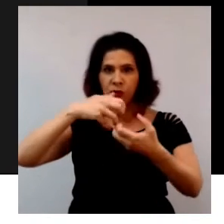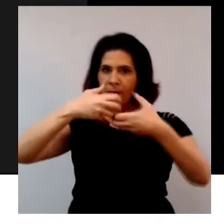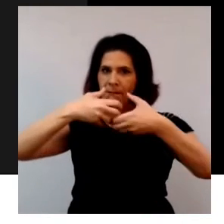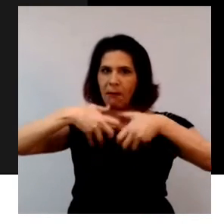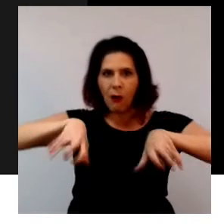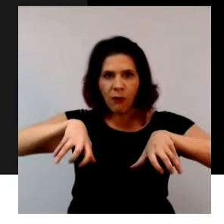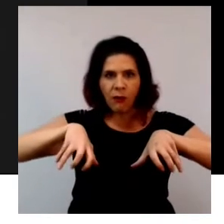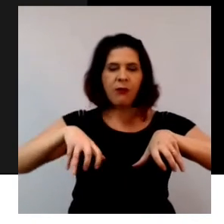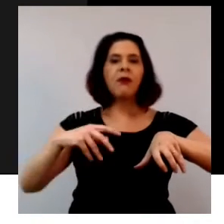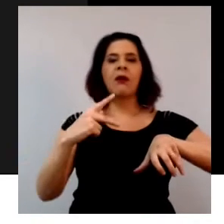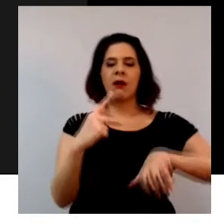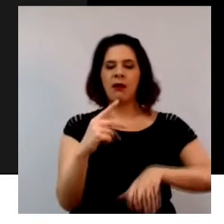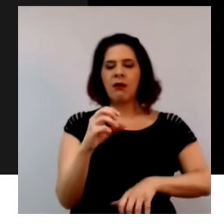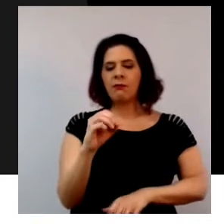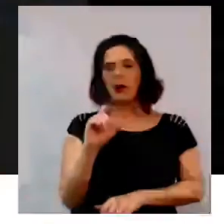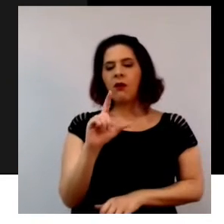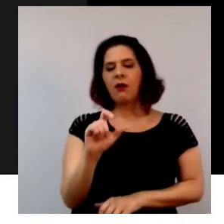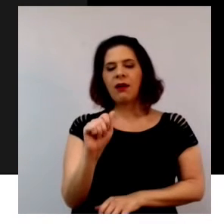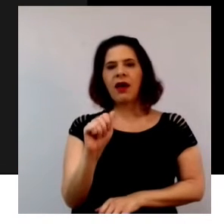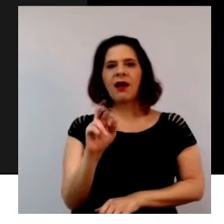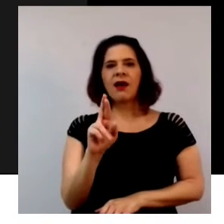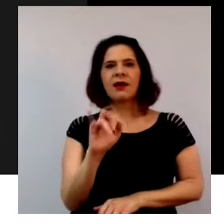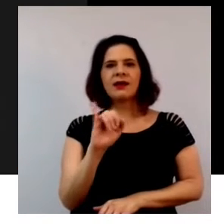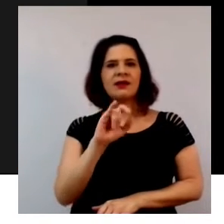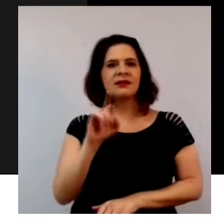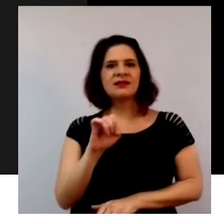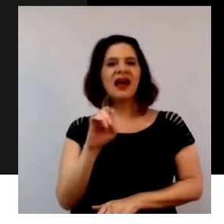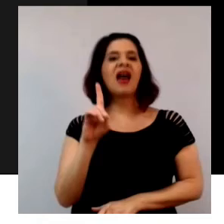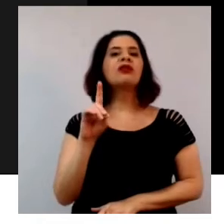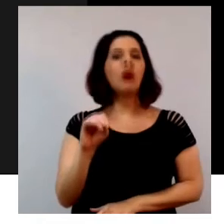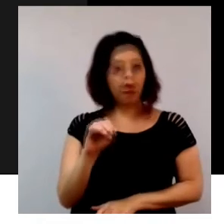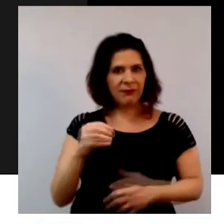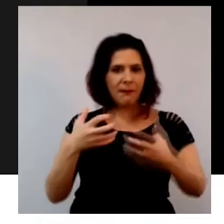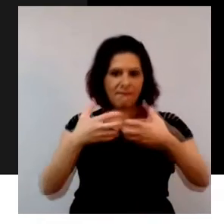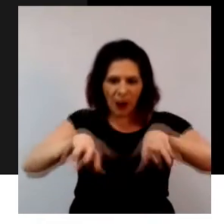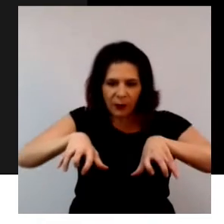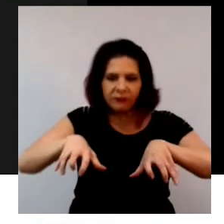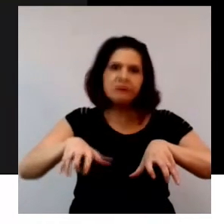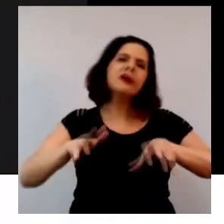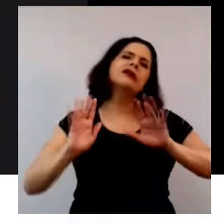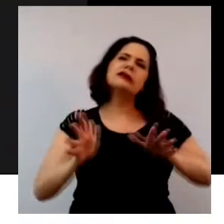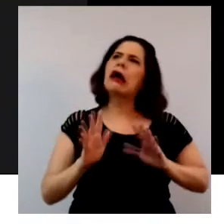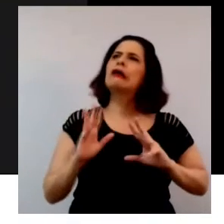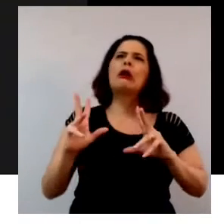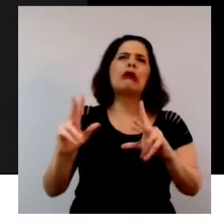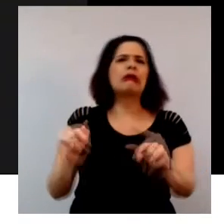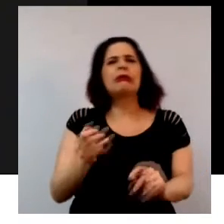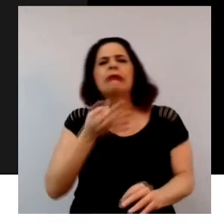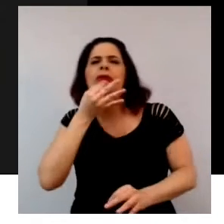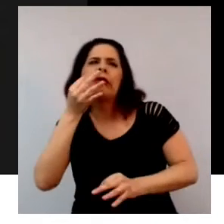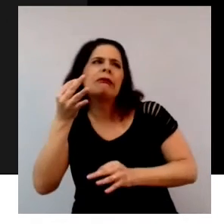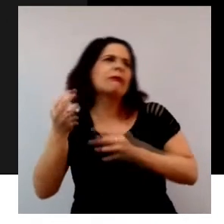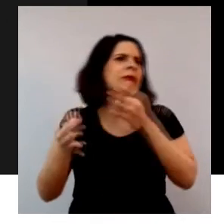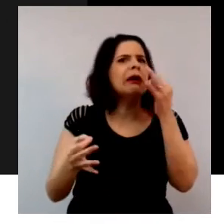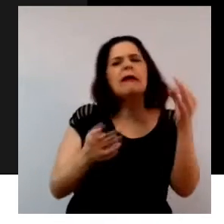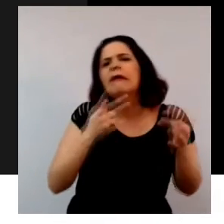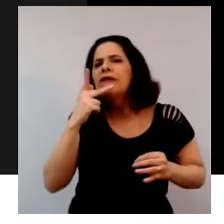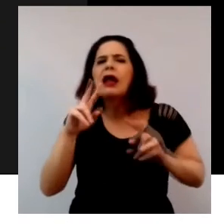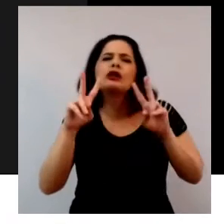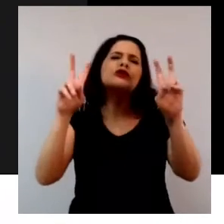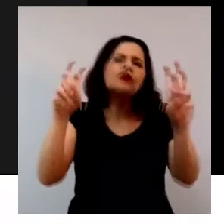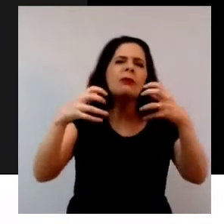se tornando um clichê, né? Ele já está presente na boca de políticos, jogadores de futebol, de estudantes, ele está